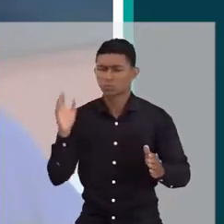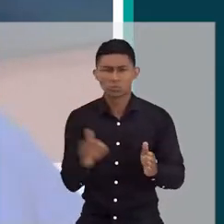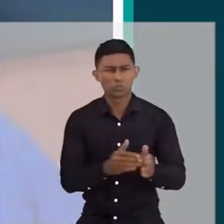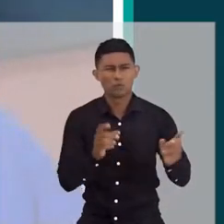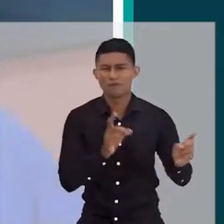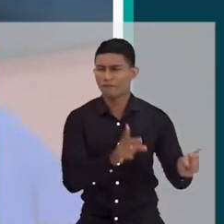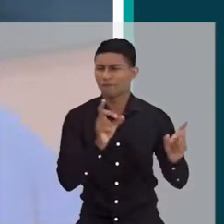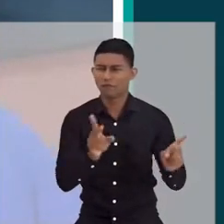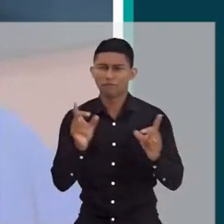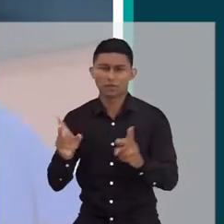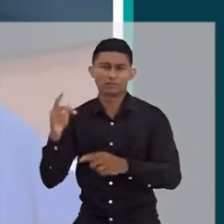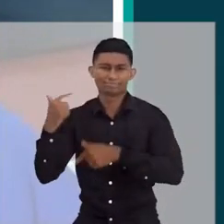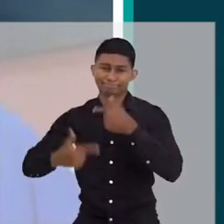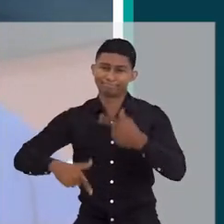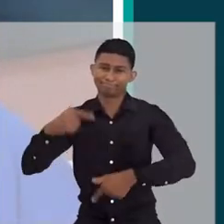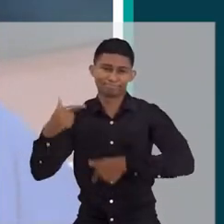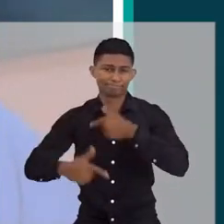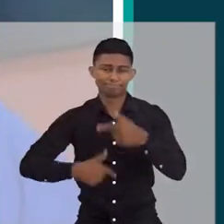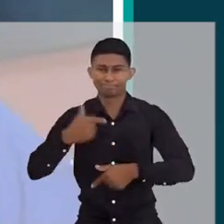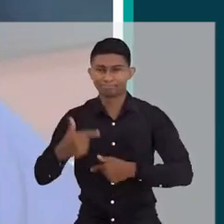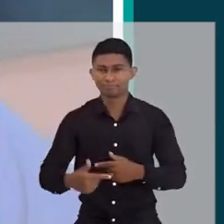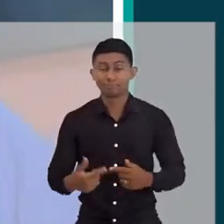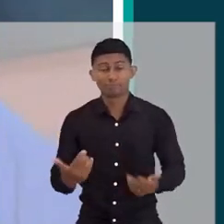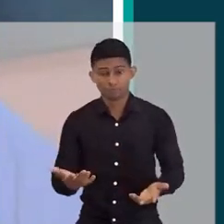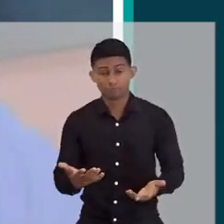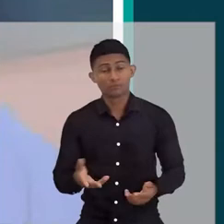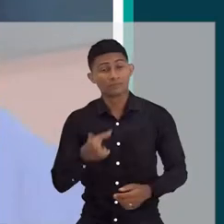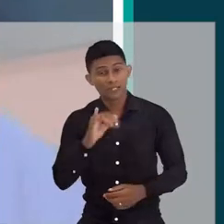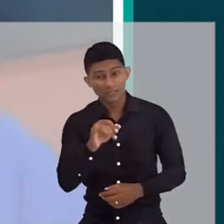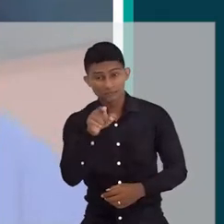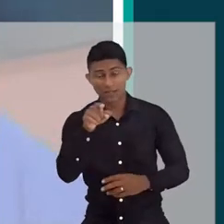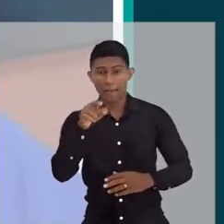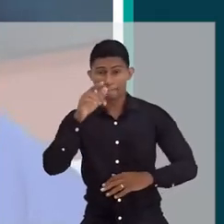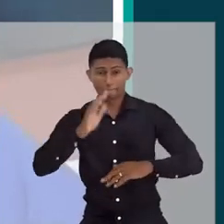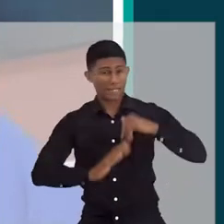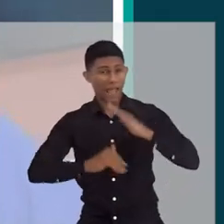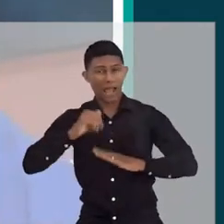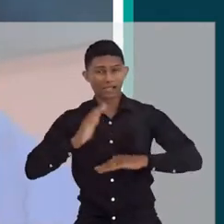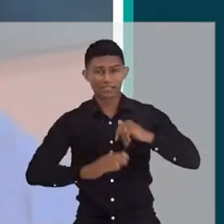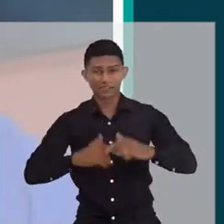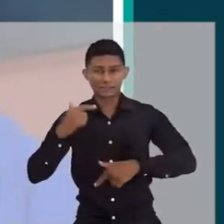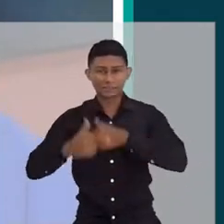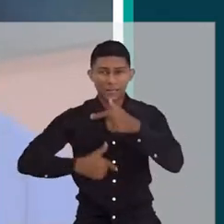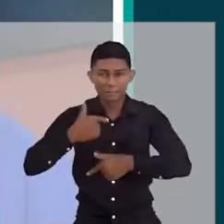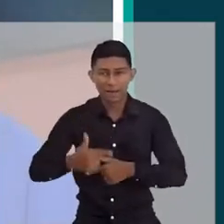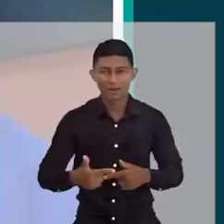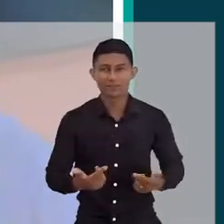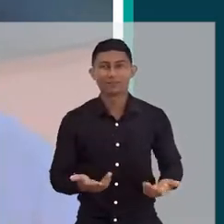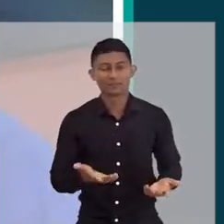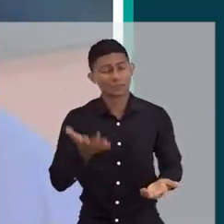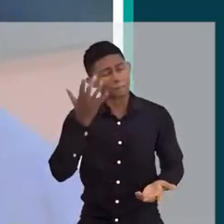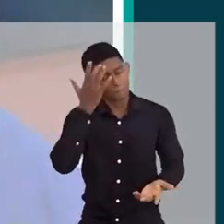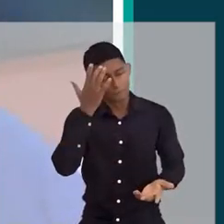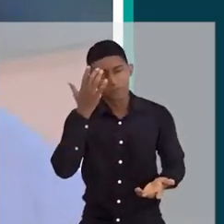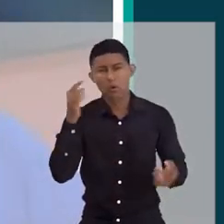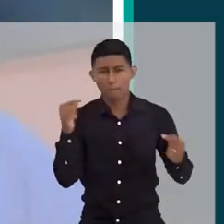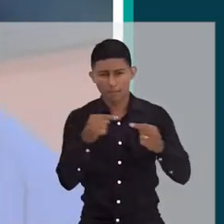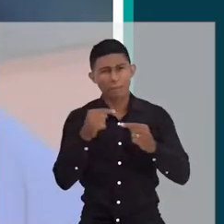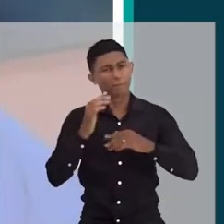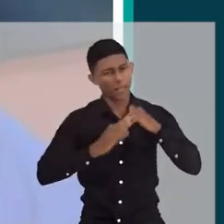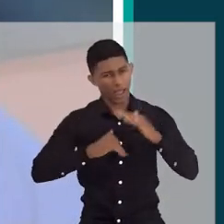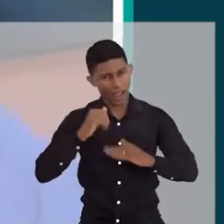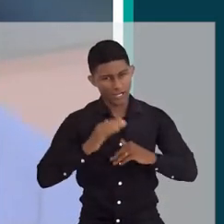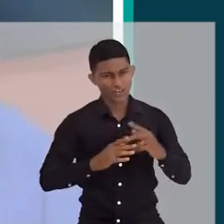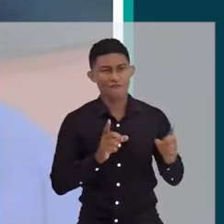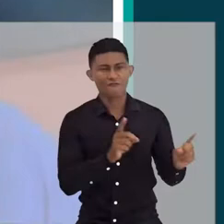imaginar. Para quem tem este talento, né, que eu chamo de competência